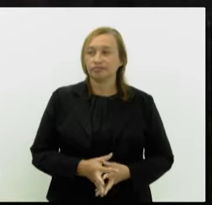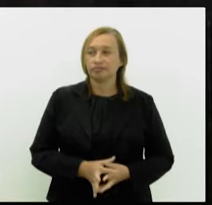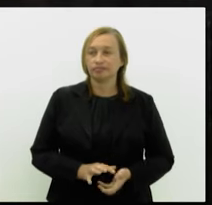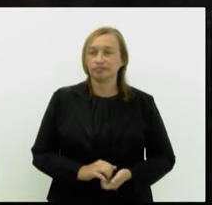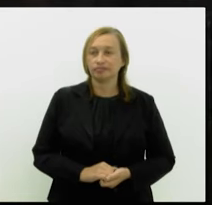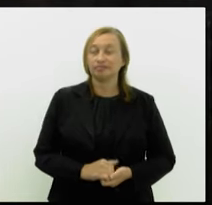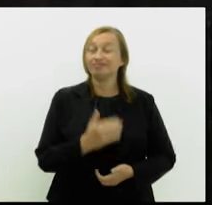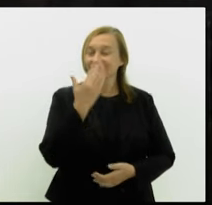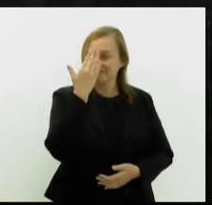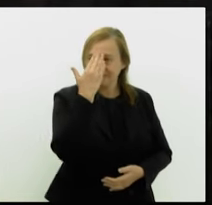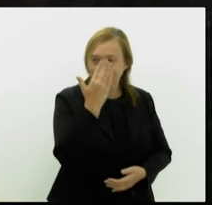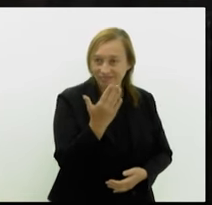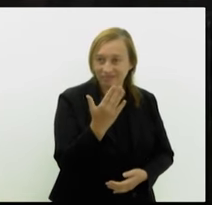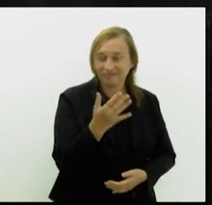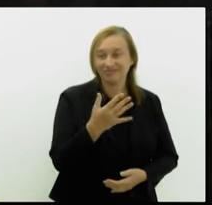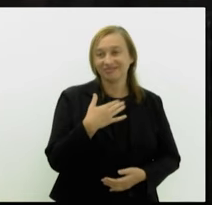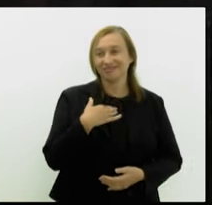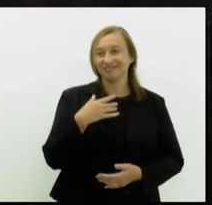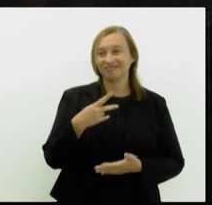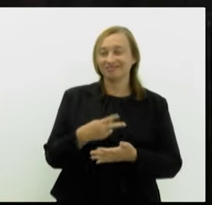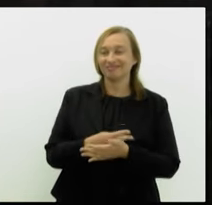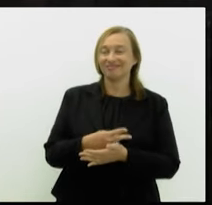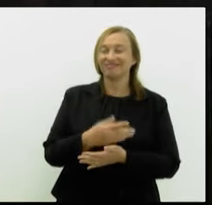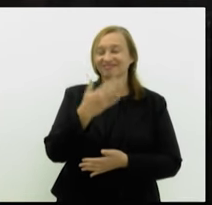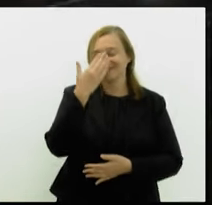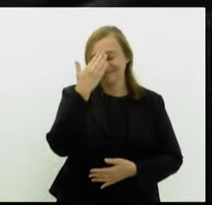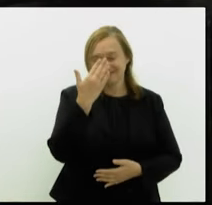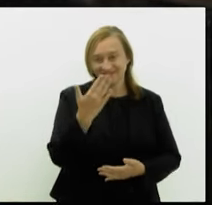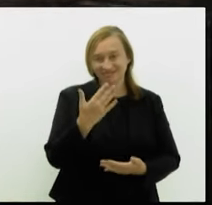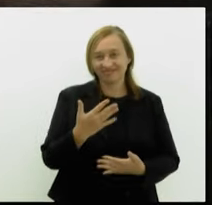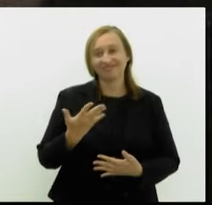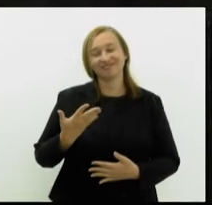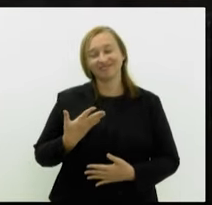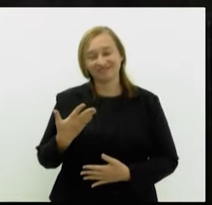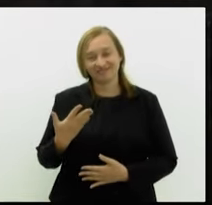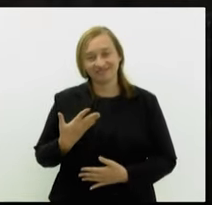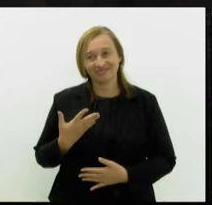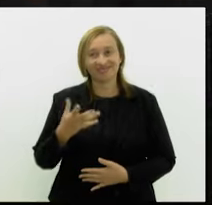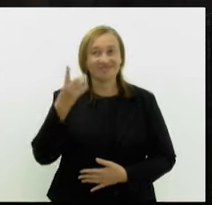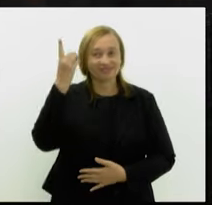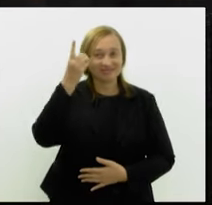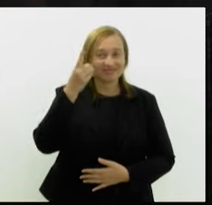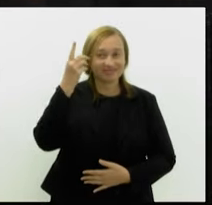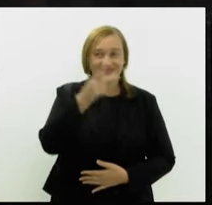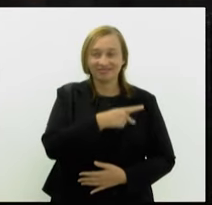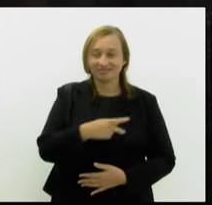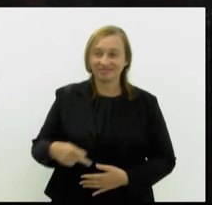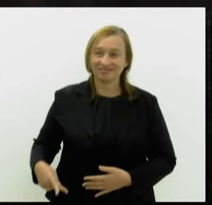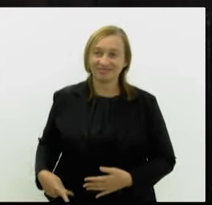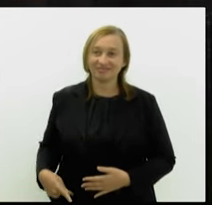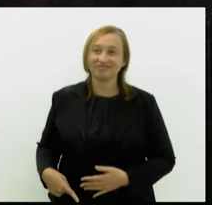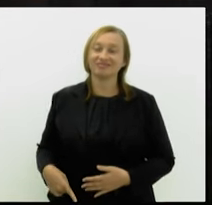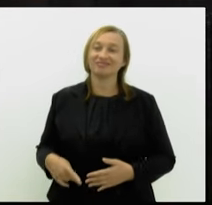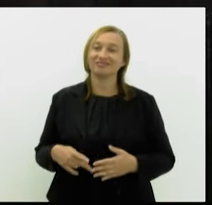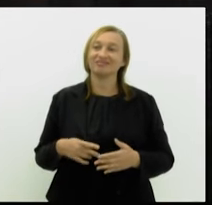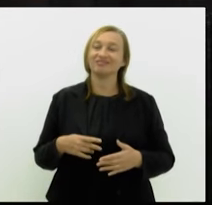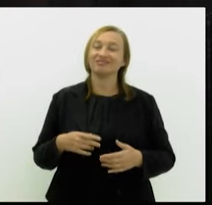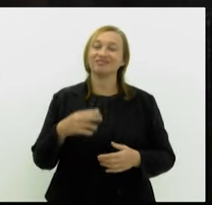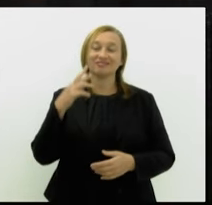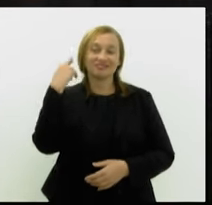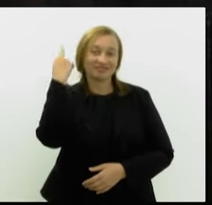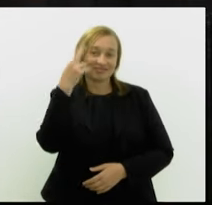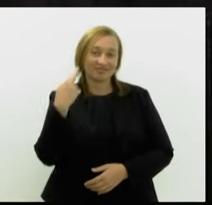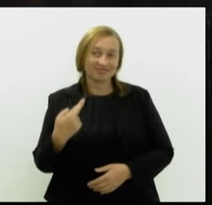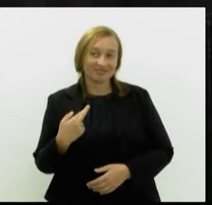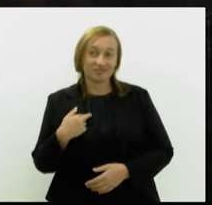Muito obrigado. Ih, até me enrolei aqui. Muito obrigado, minha companheira deputada presidenta dessa sessão, Renata Souza.